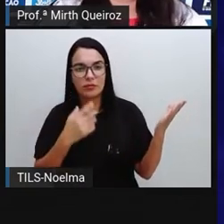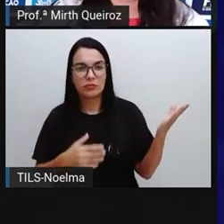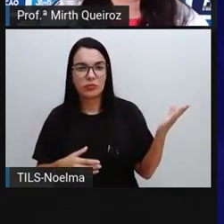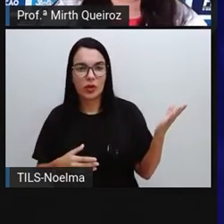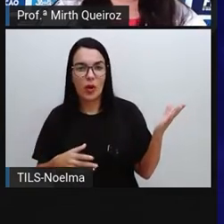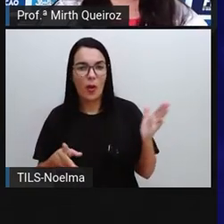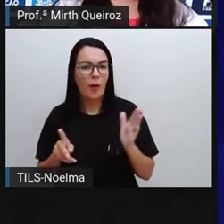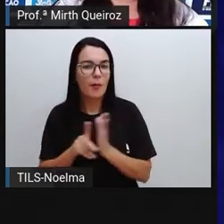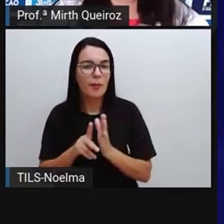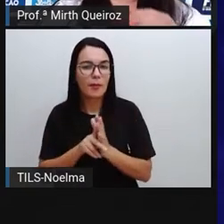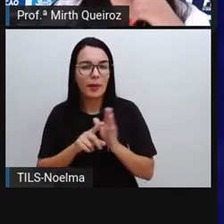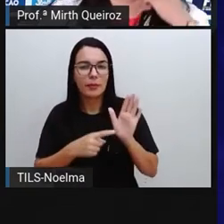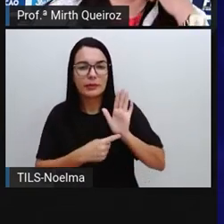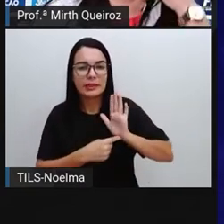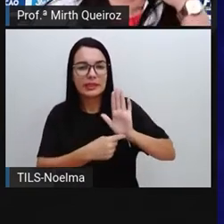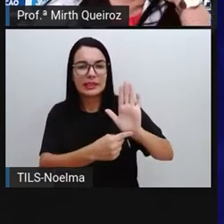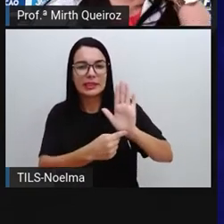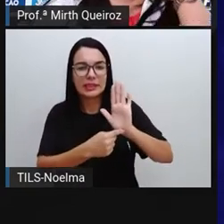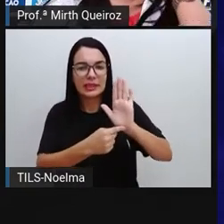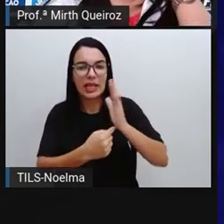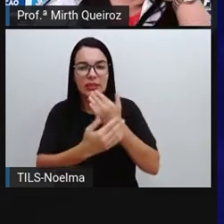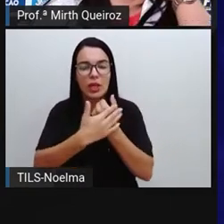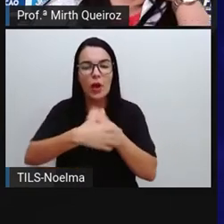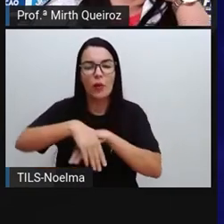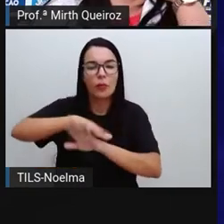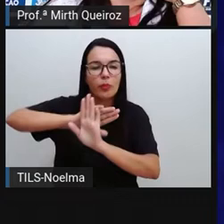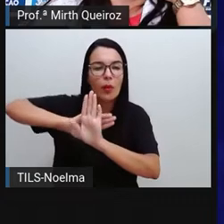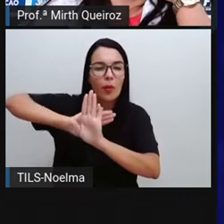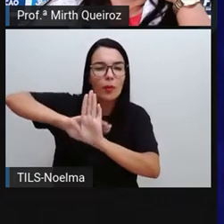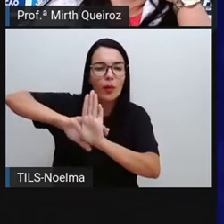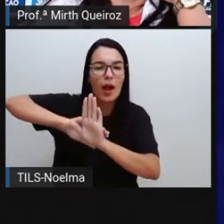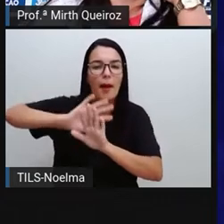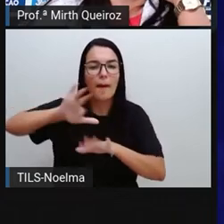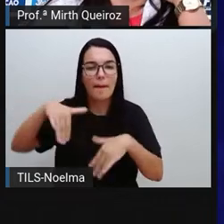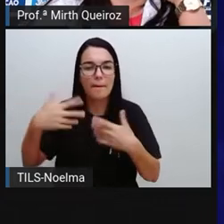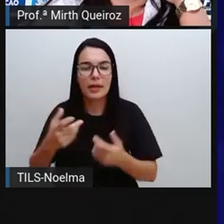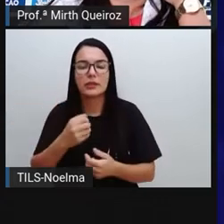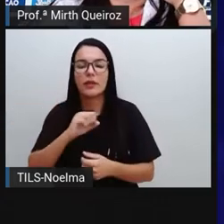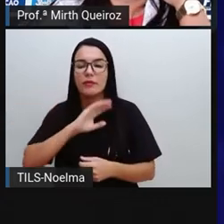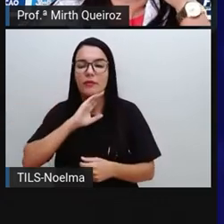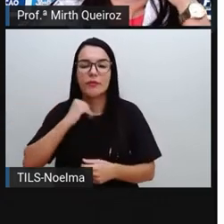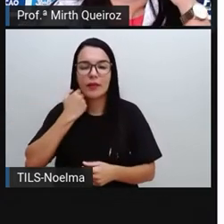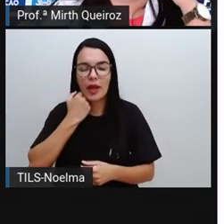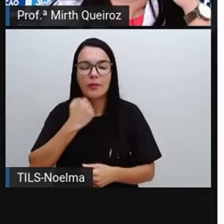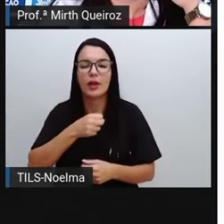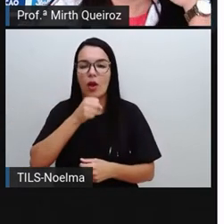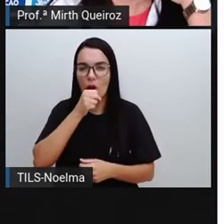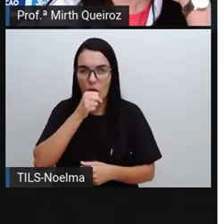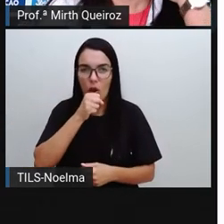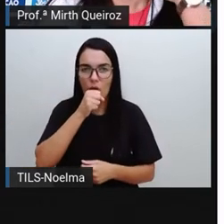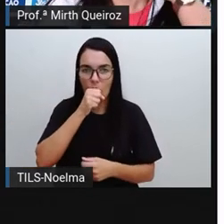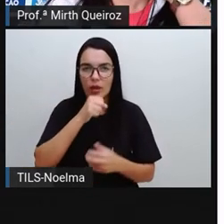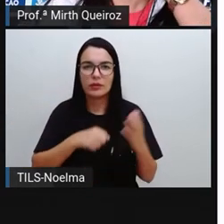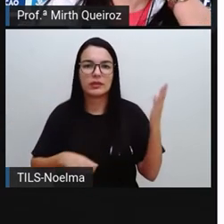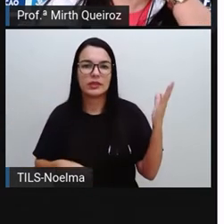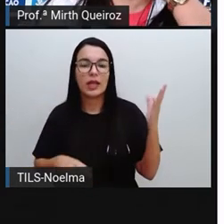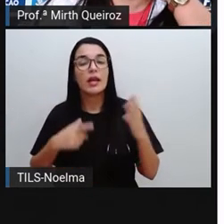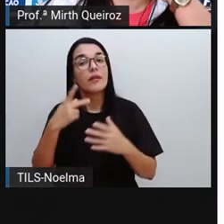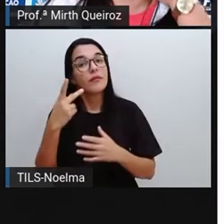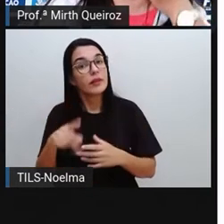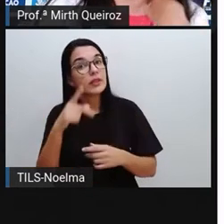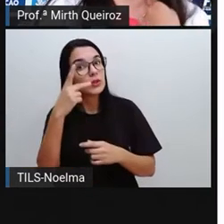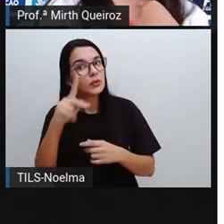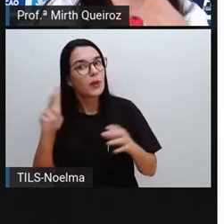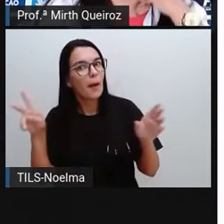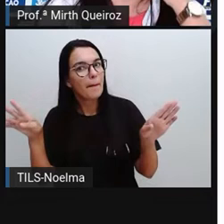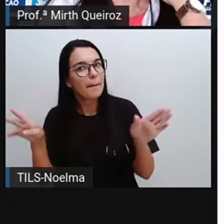o próprio slide aqui acabou ficando por trás, mas aqui seria o primeiro: febre, tosse, falta de ar, certo? Faça a sua